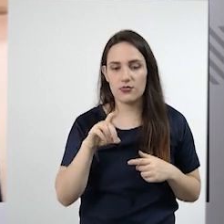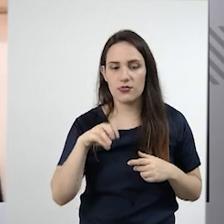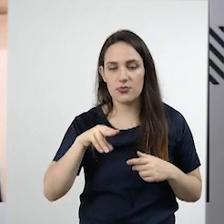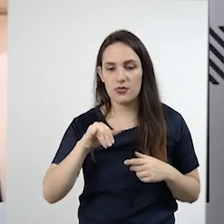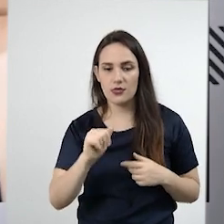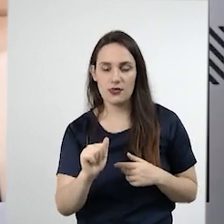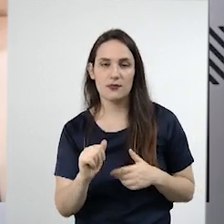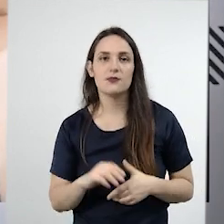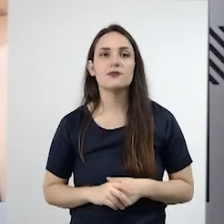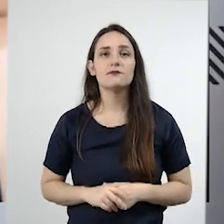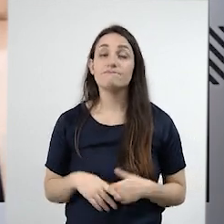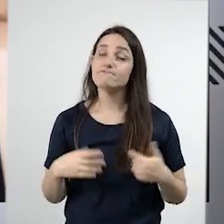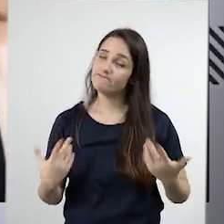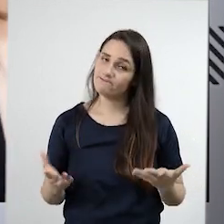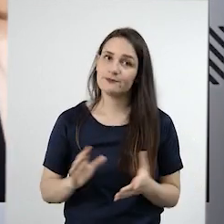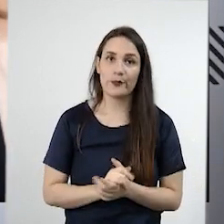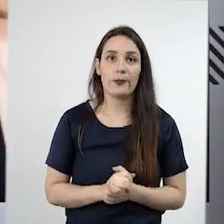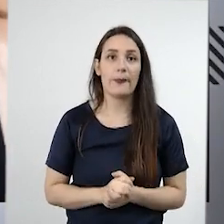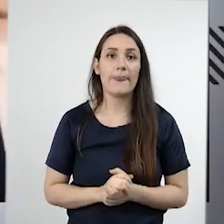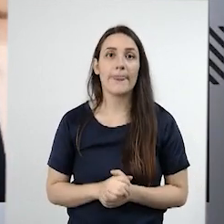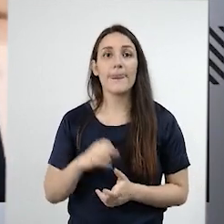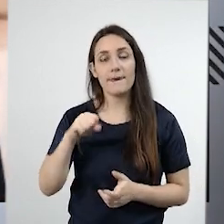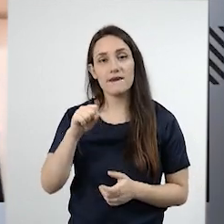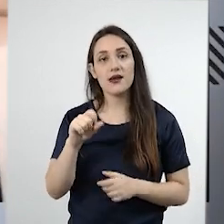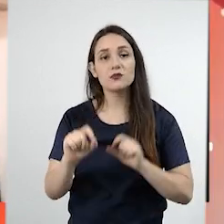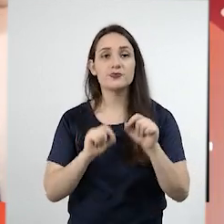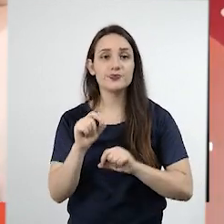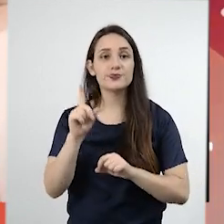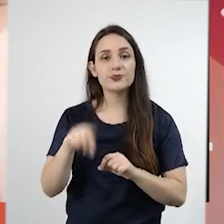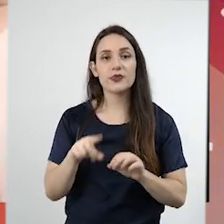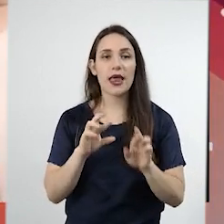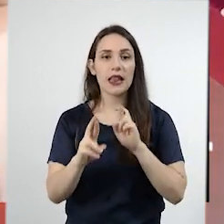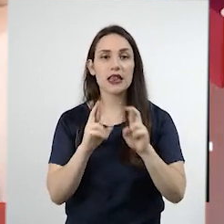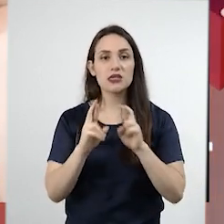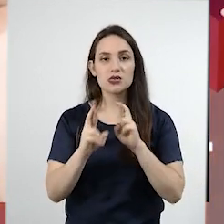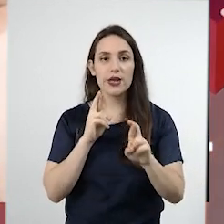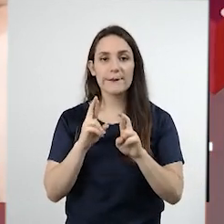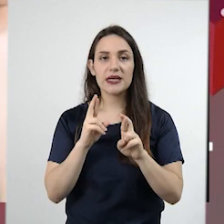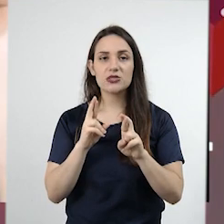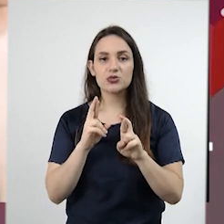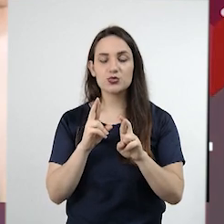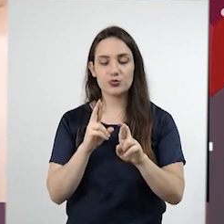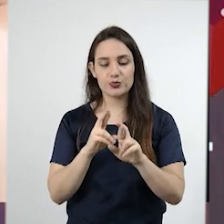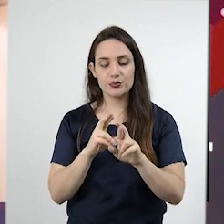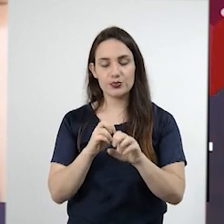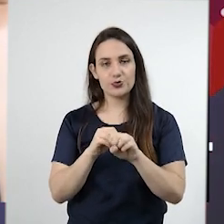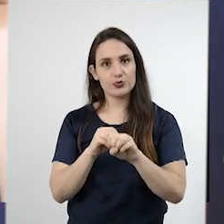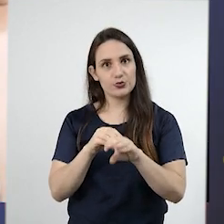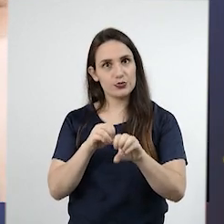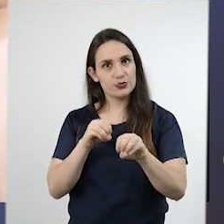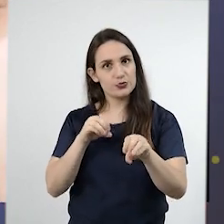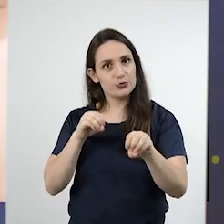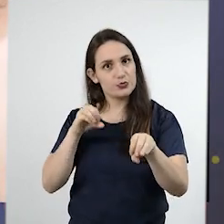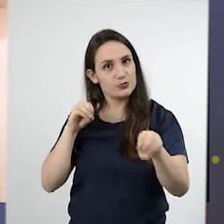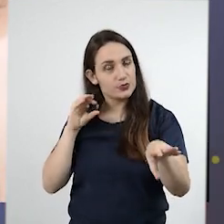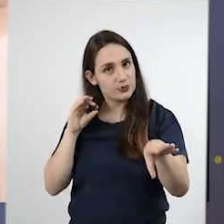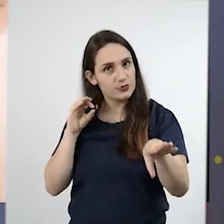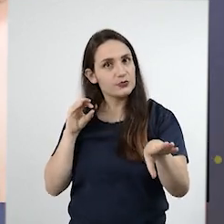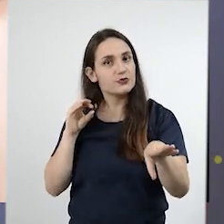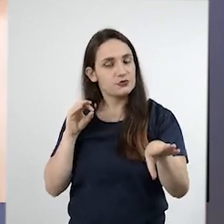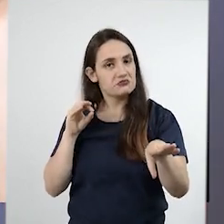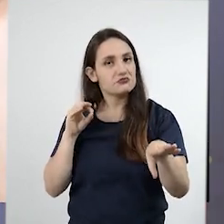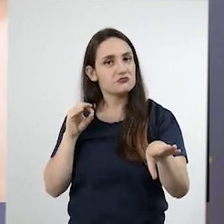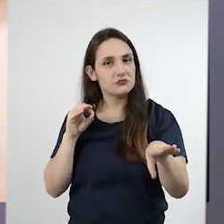Exatamente. Bom, em relação à questão dos relacionamentos à distância, eu acho que nós temos uma grande capacidade aí de